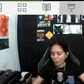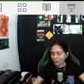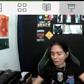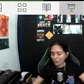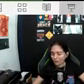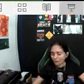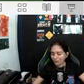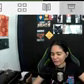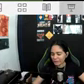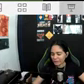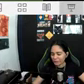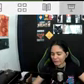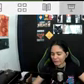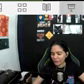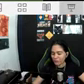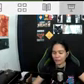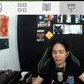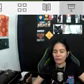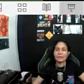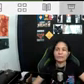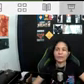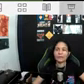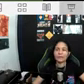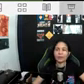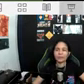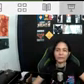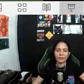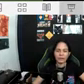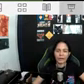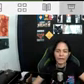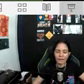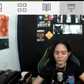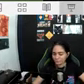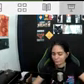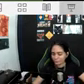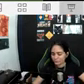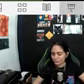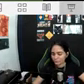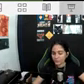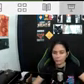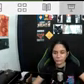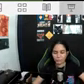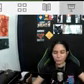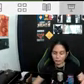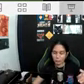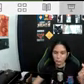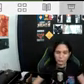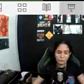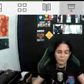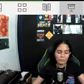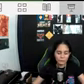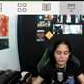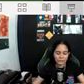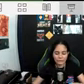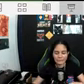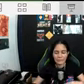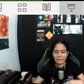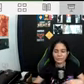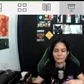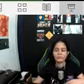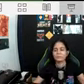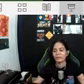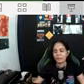o parâmetro de investigação, que é a Coca-Cola. Se as notas melhoraram, vamos supor, o grupo dos